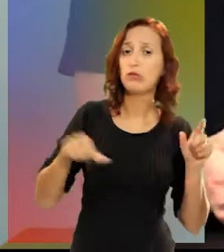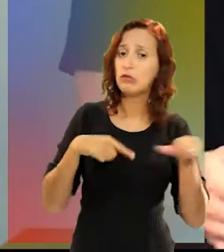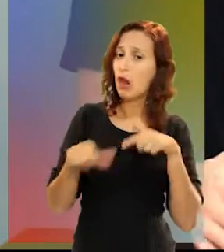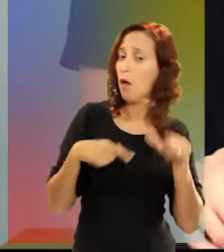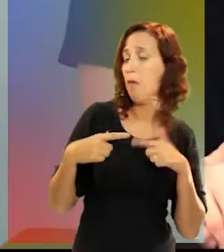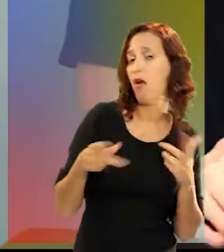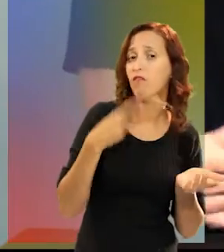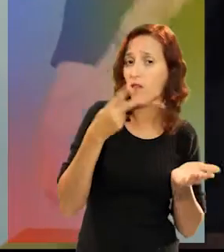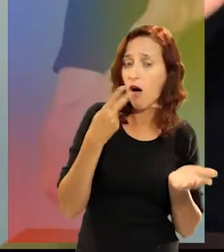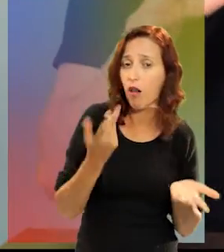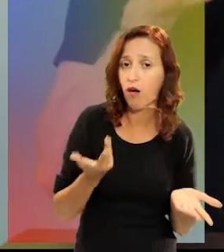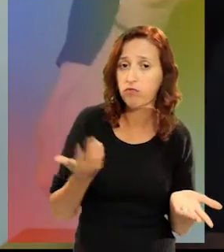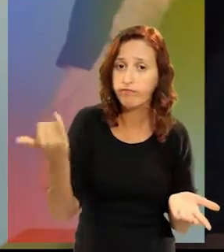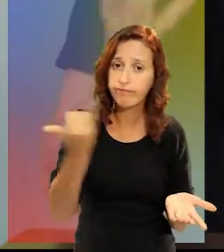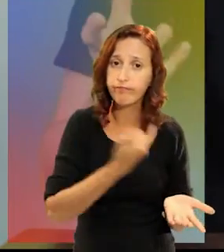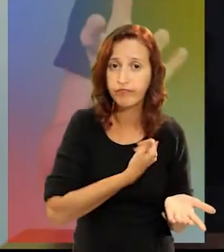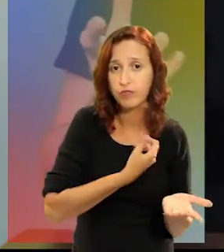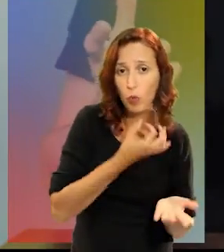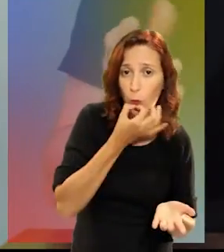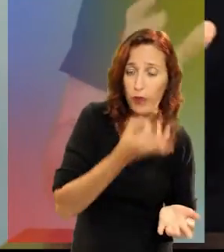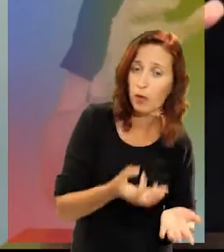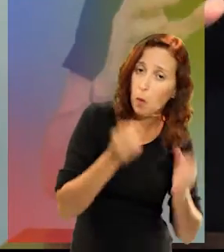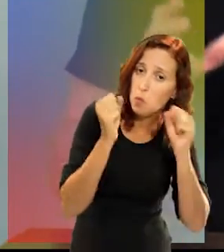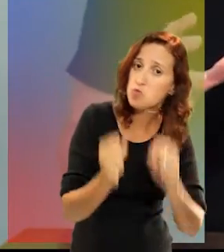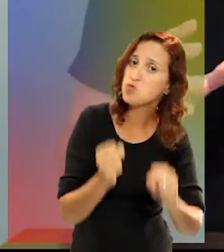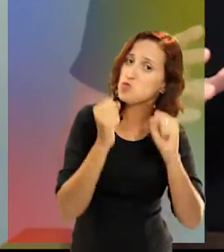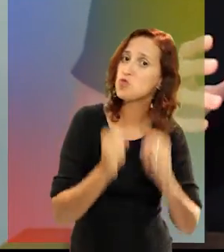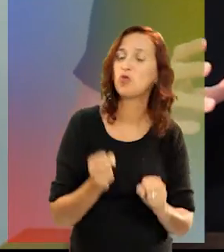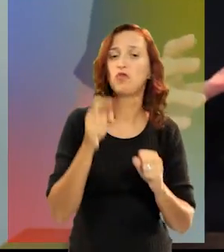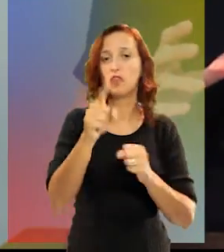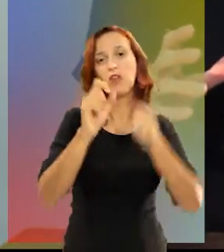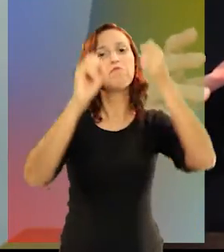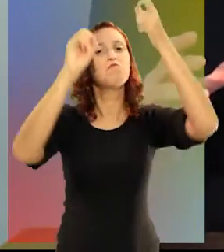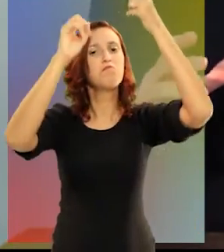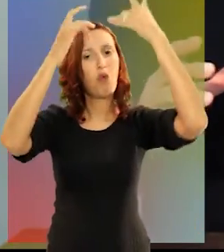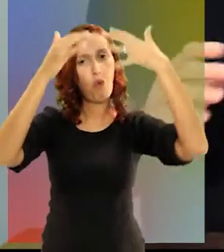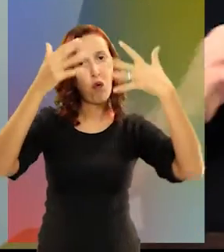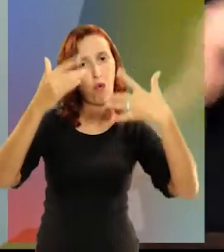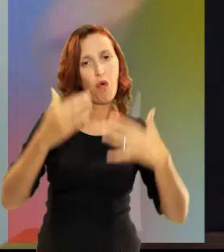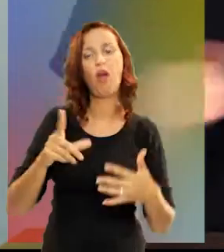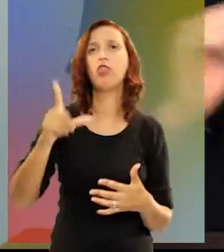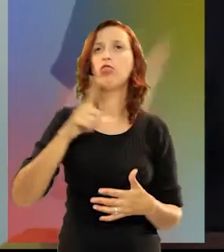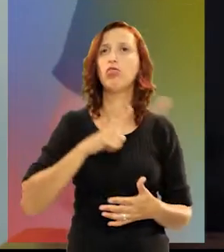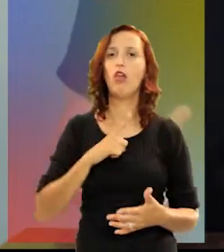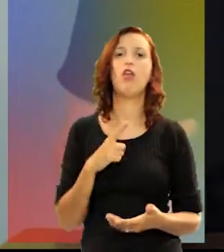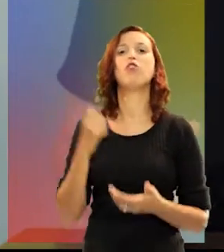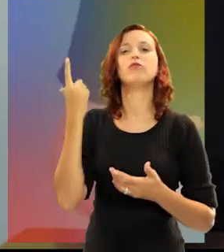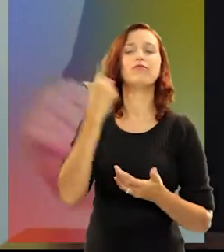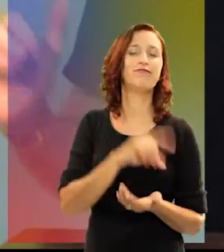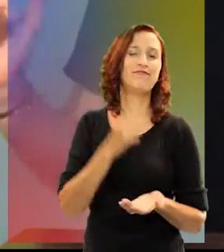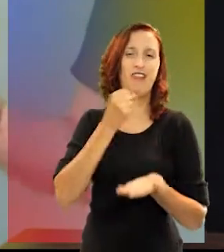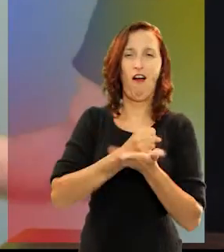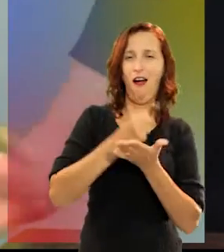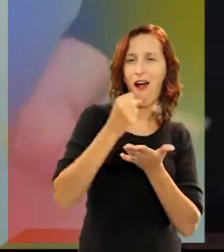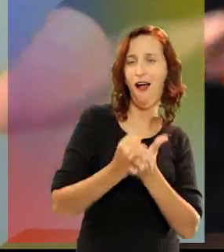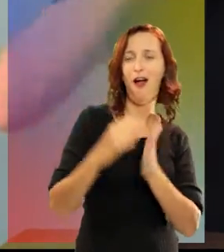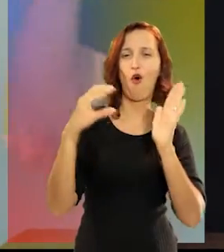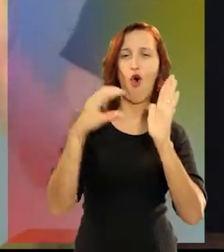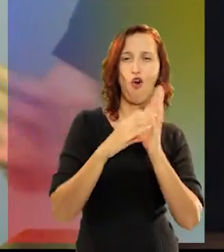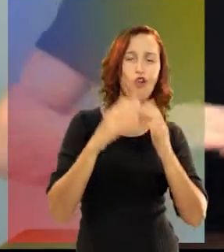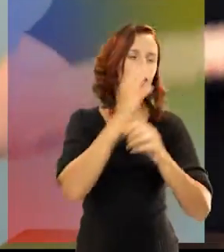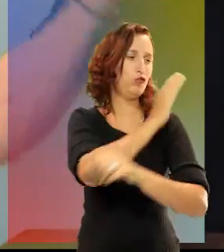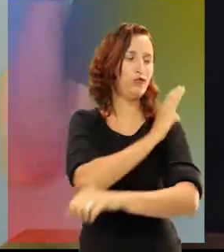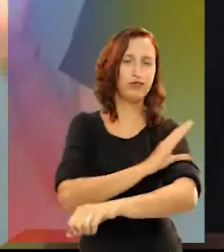públicos. É um conceito, cara. A partir do momento que você dá uma estabilidade, que você não consegue demitir a pessoa, a não ser por